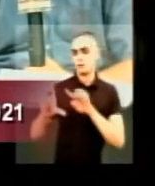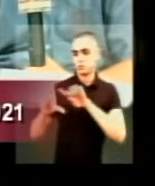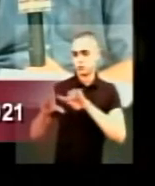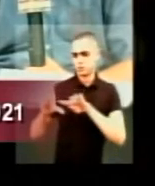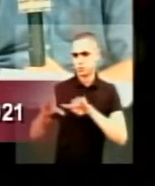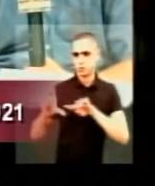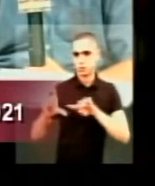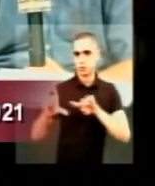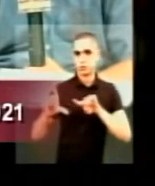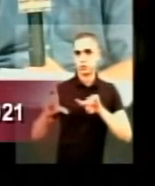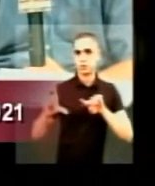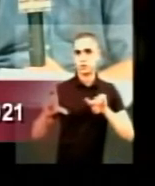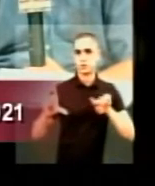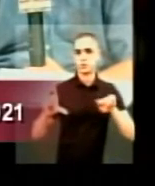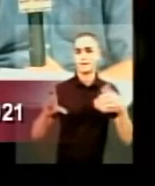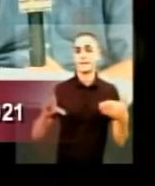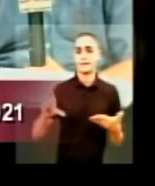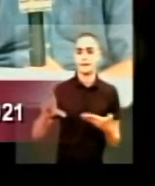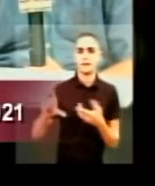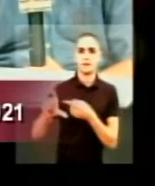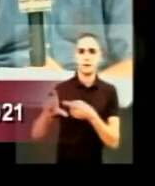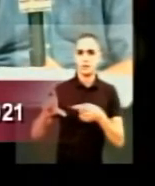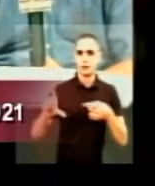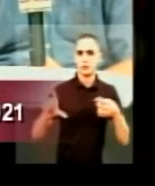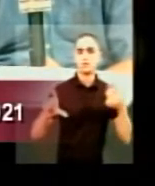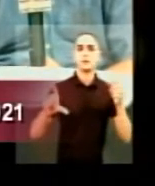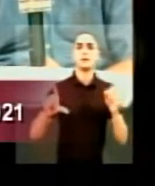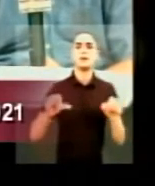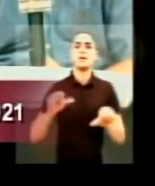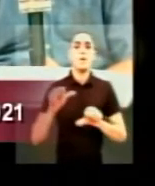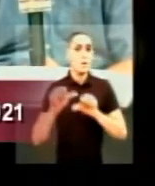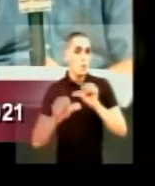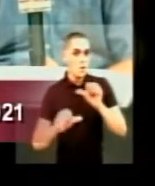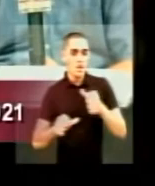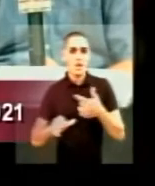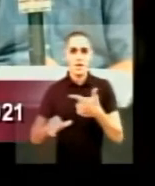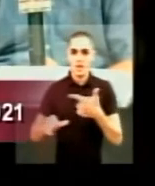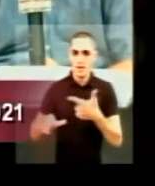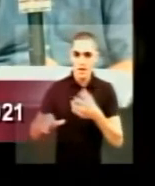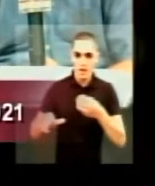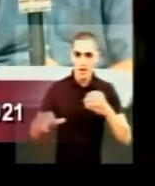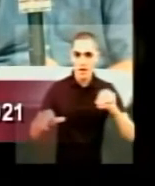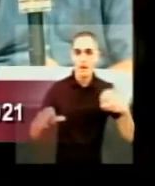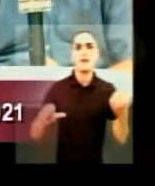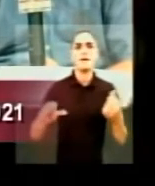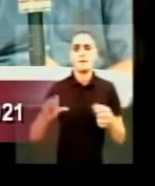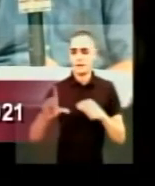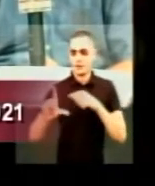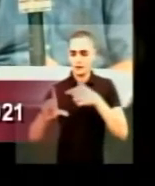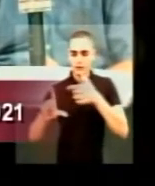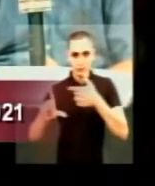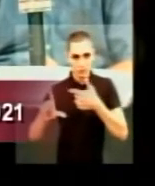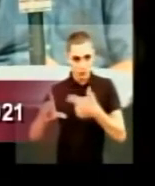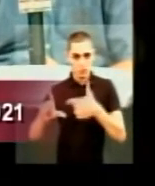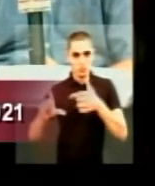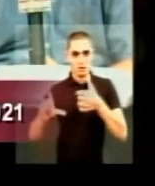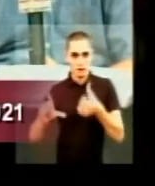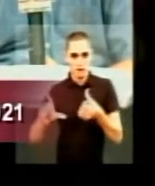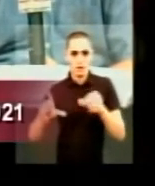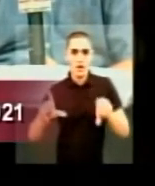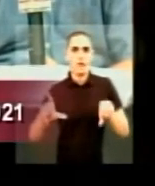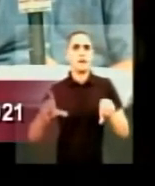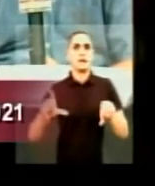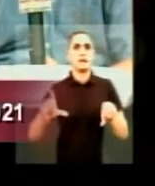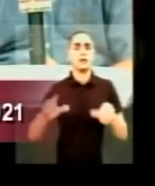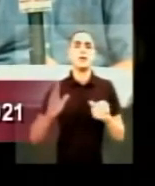semanas, pulando do patamar de 200 casos para 269. Nós já chegamos